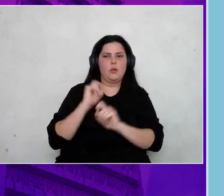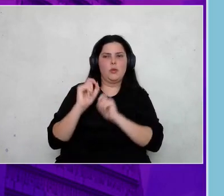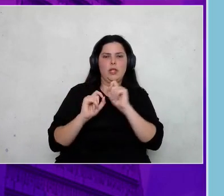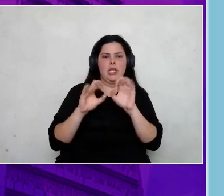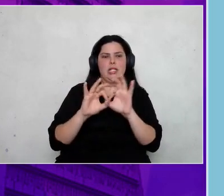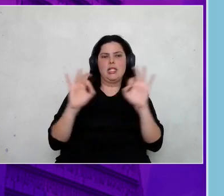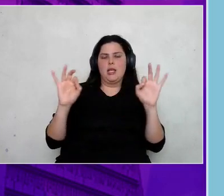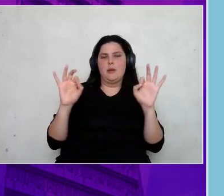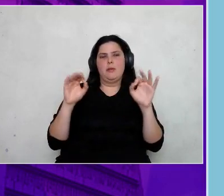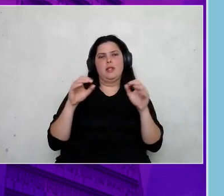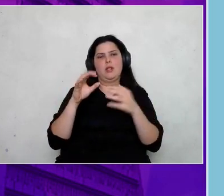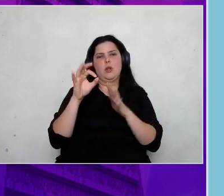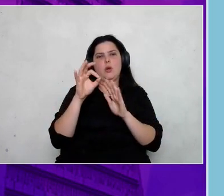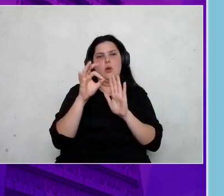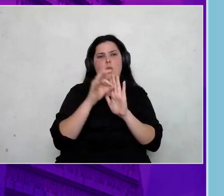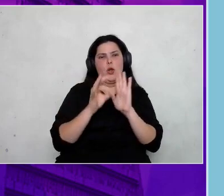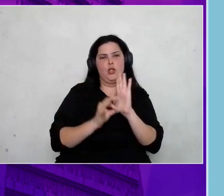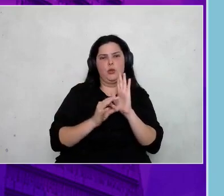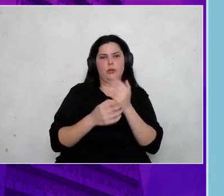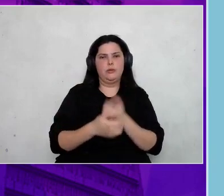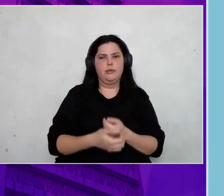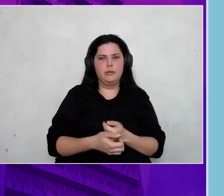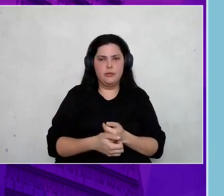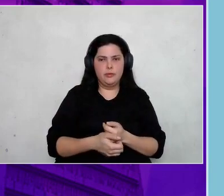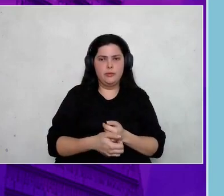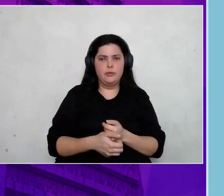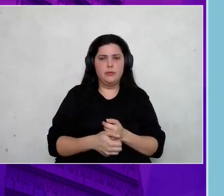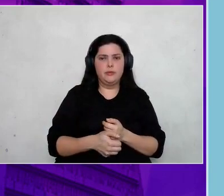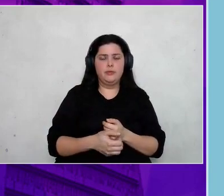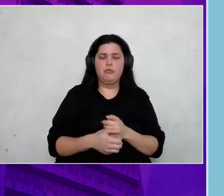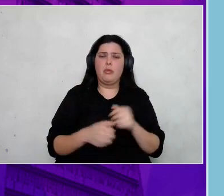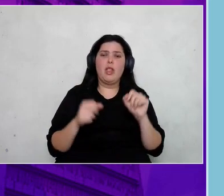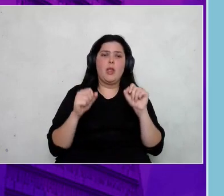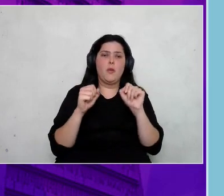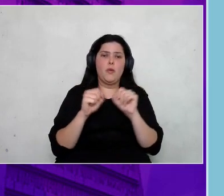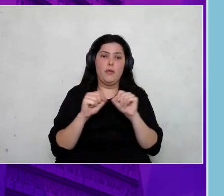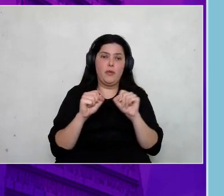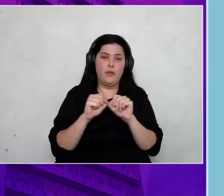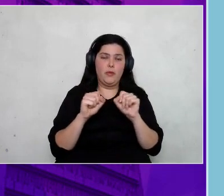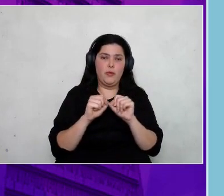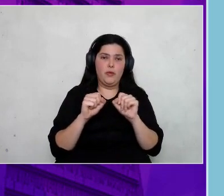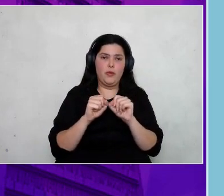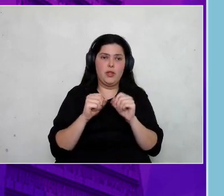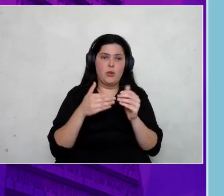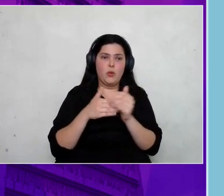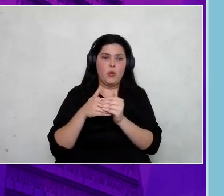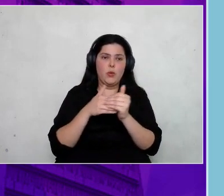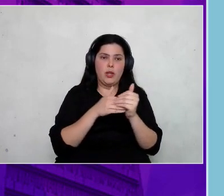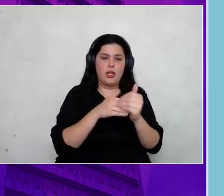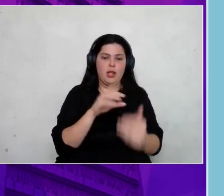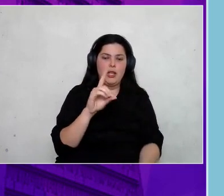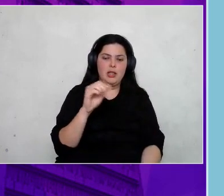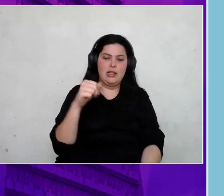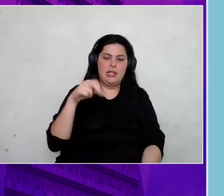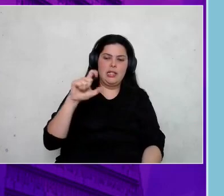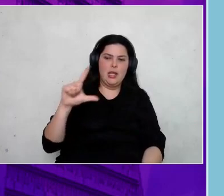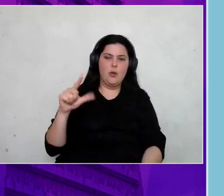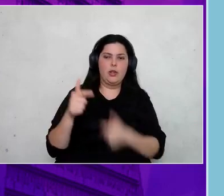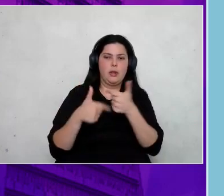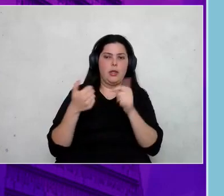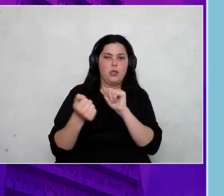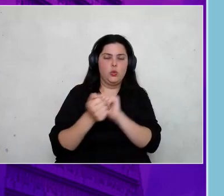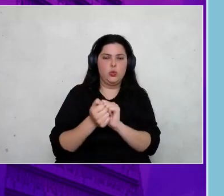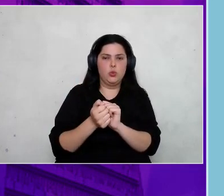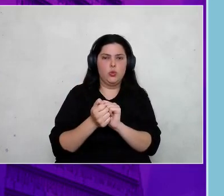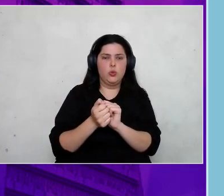código. Eu fiz com orientação do Daniel Bertolini, que trabalha comigo, um roadmap